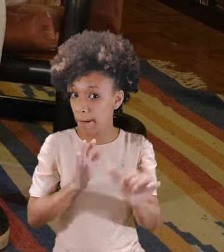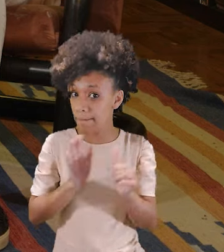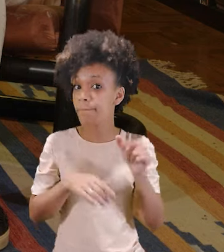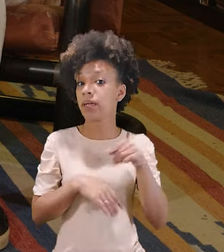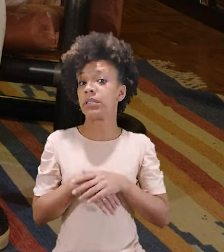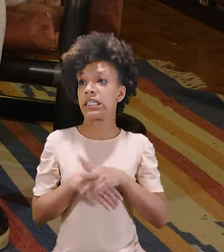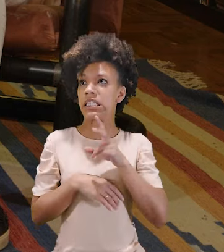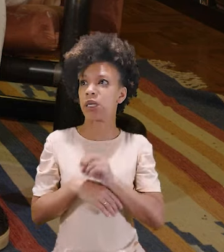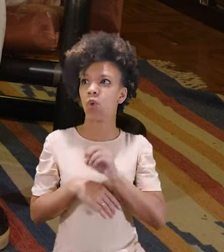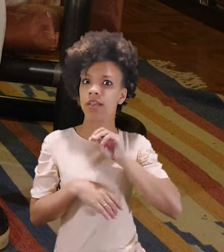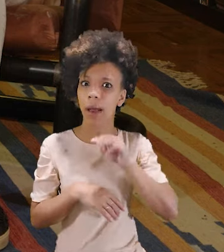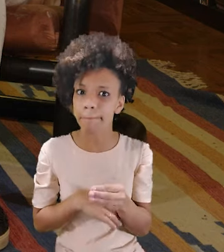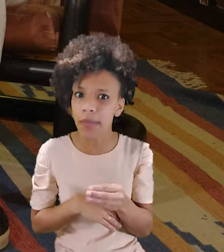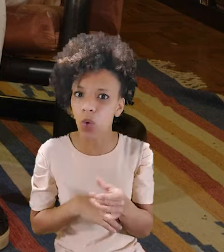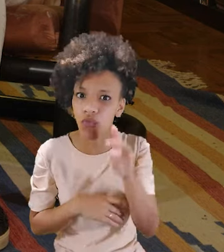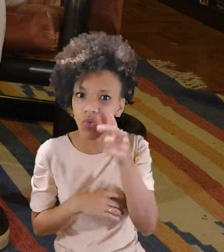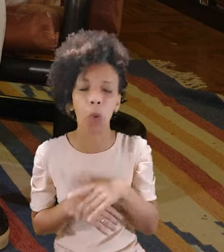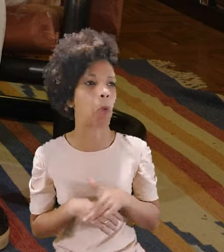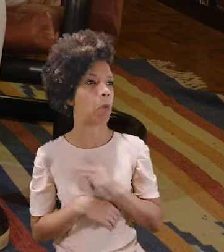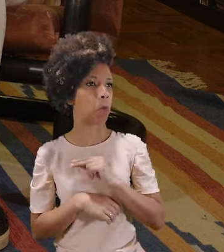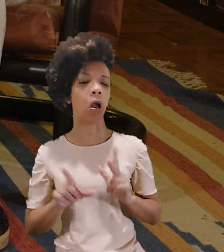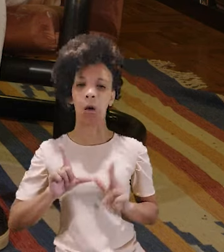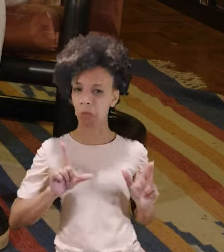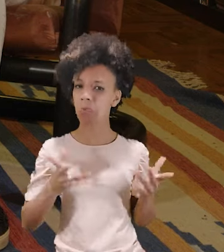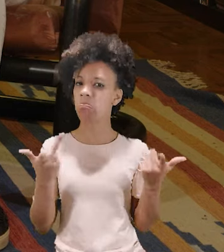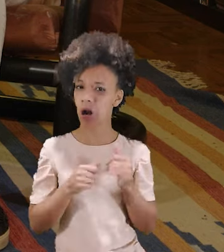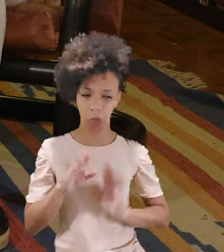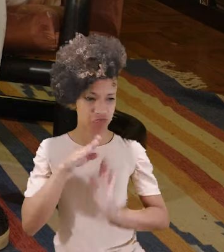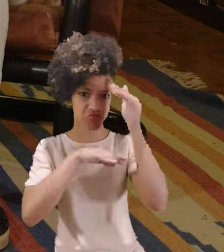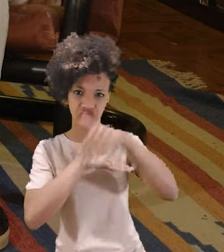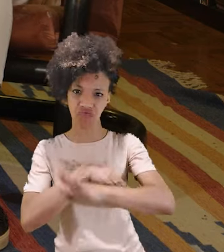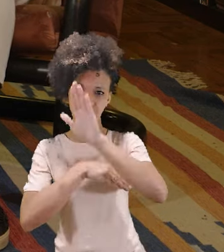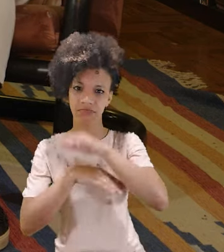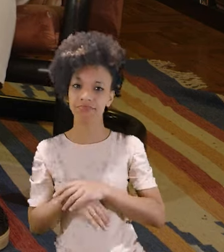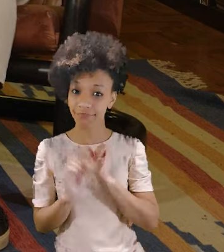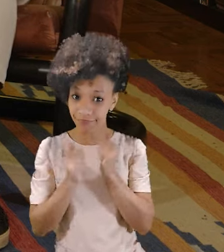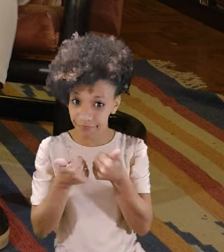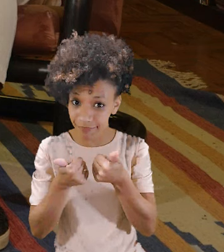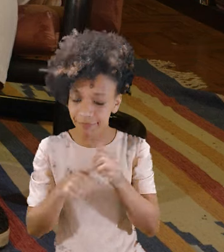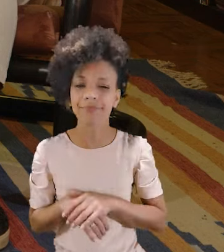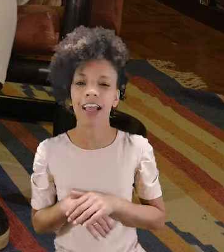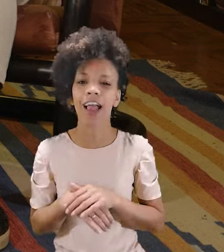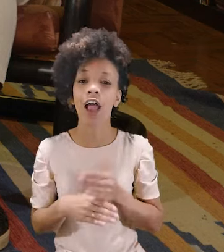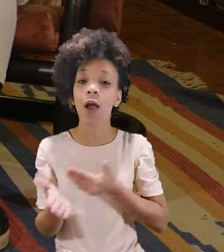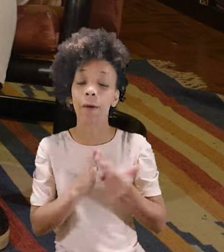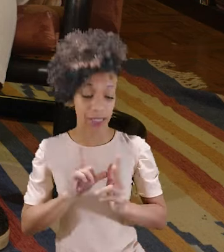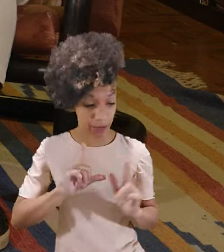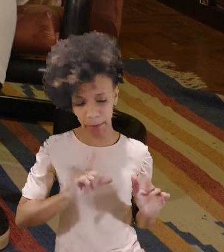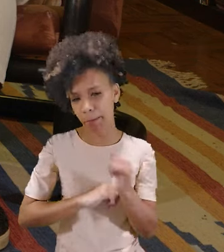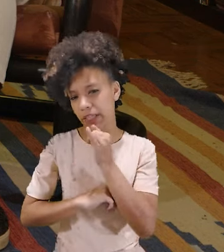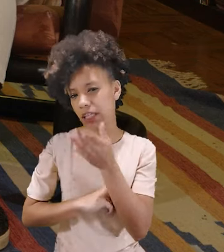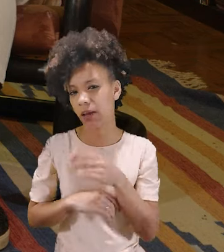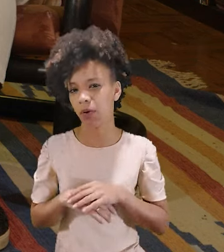um vídeo aí pela primeira vez que passou de 50 mil sensacional Carol de quatro agora tá voando o existe tá bom e a gente começa a